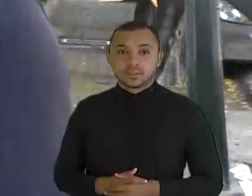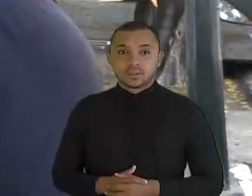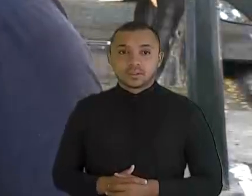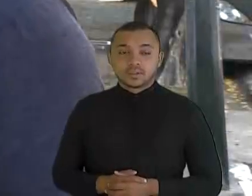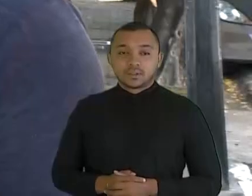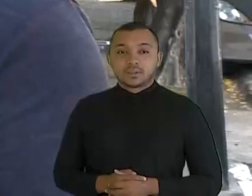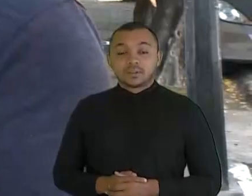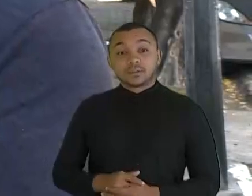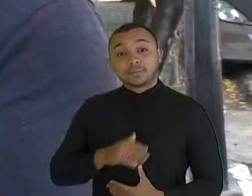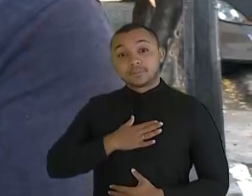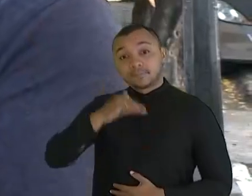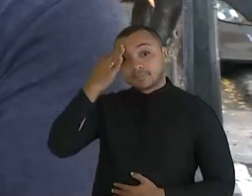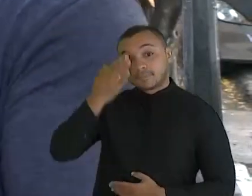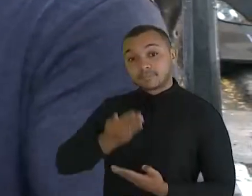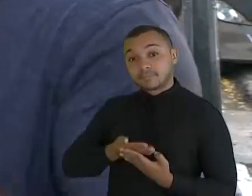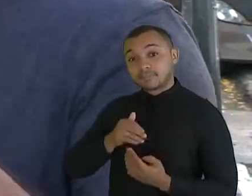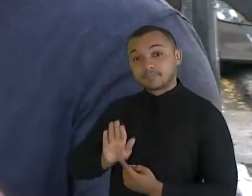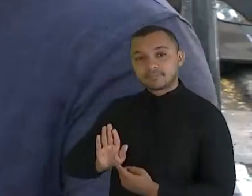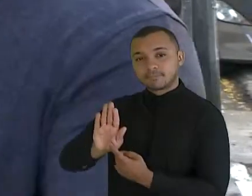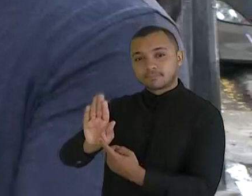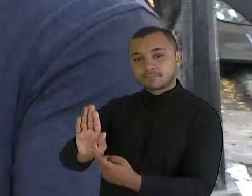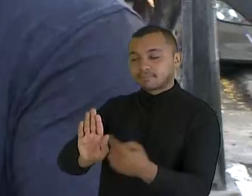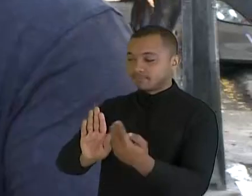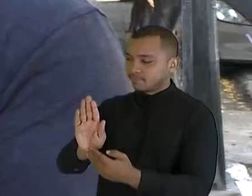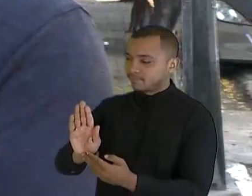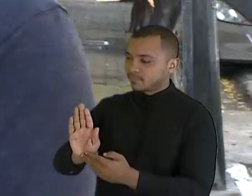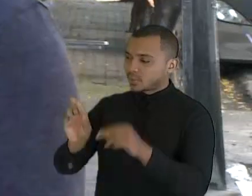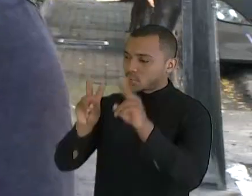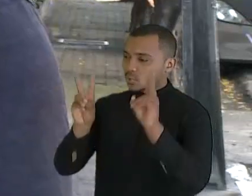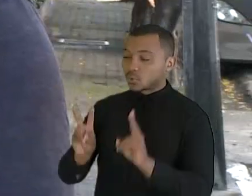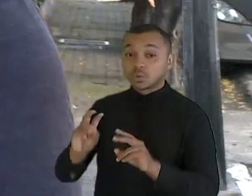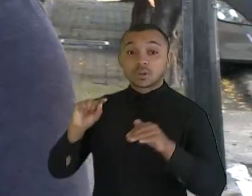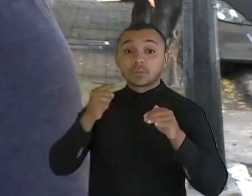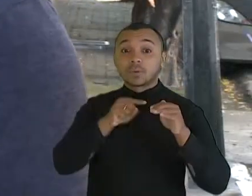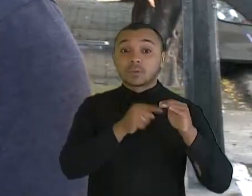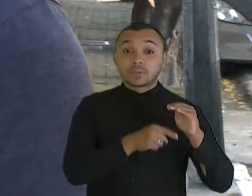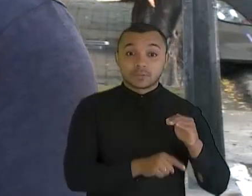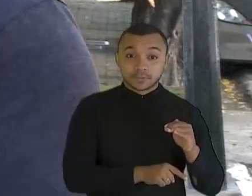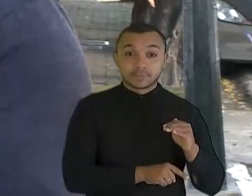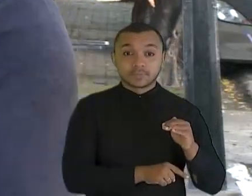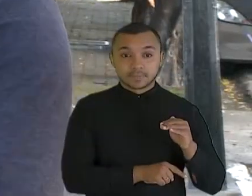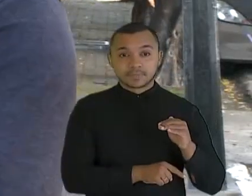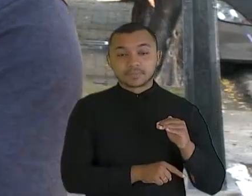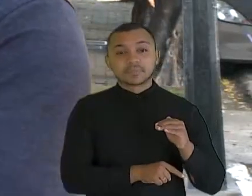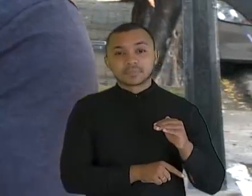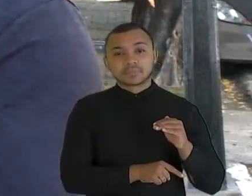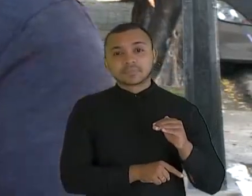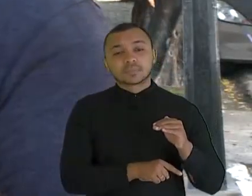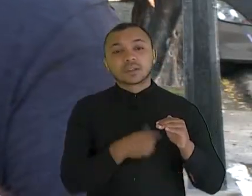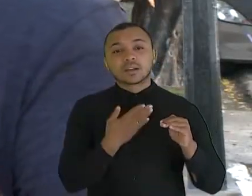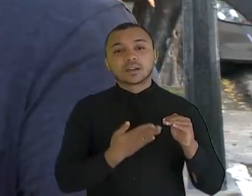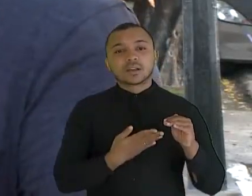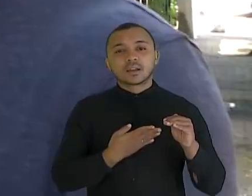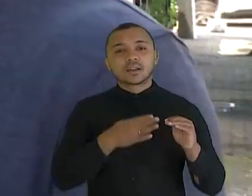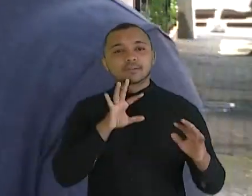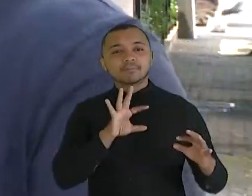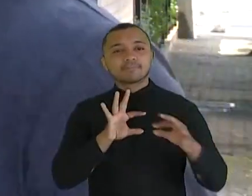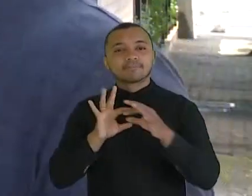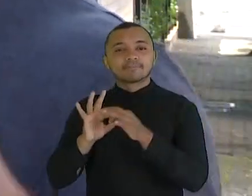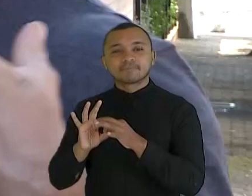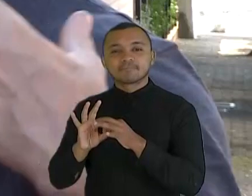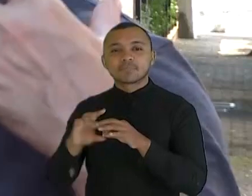mundo. Esta peça ali no pano de fundo, ela se refere um pouco à questão